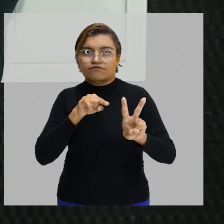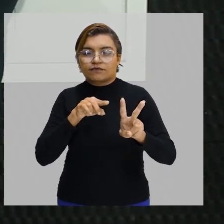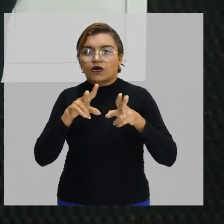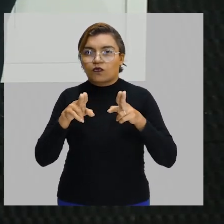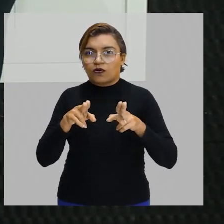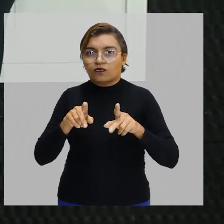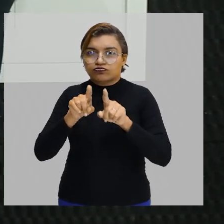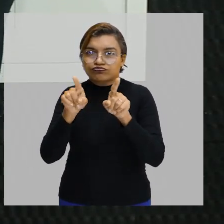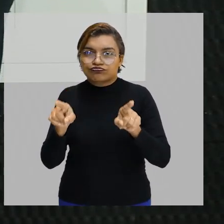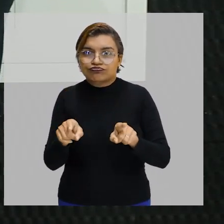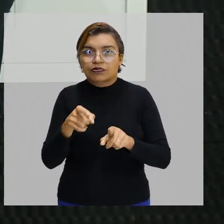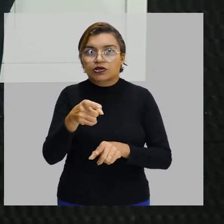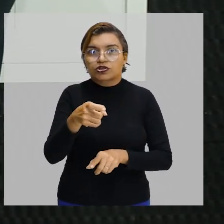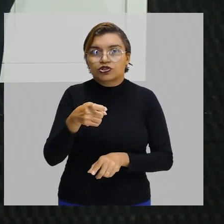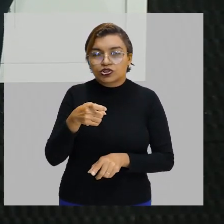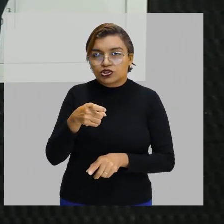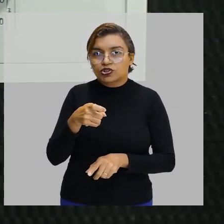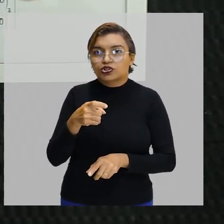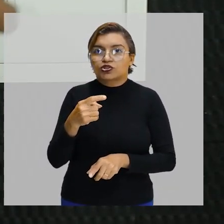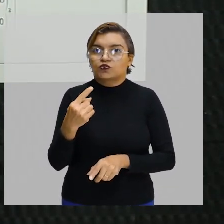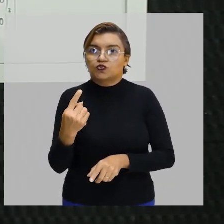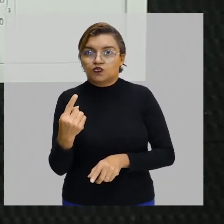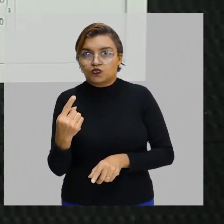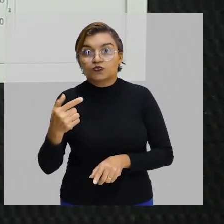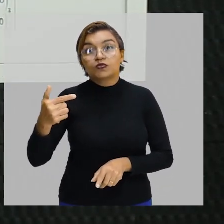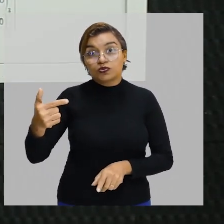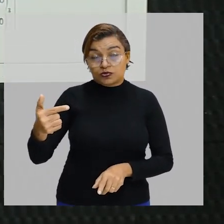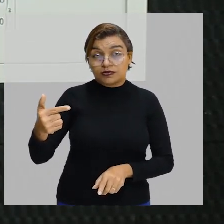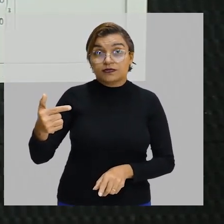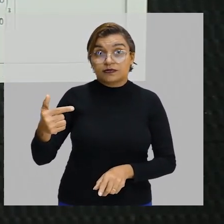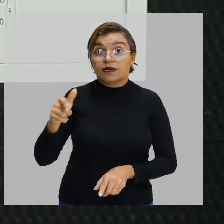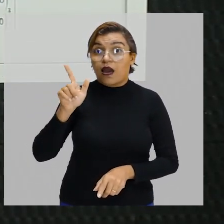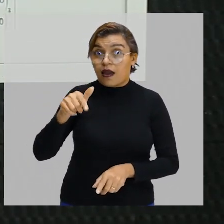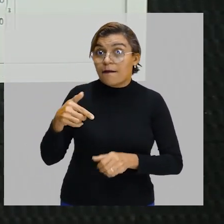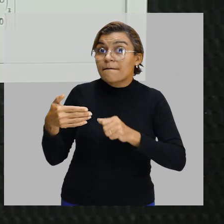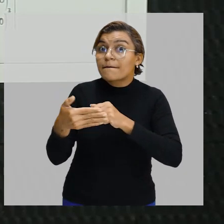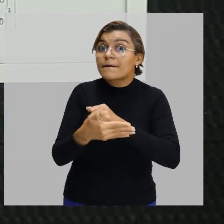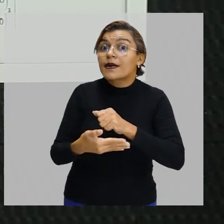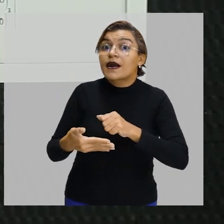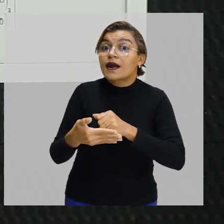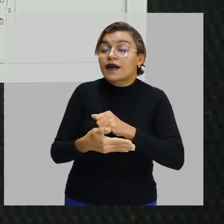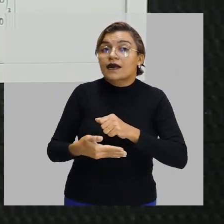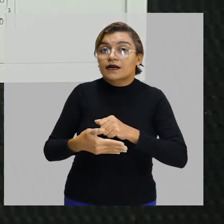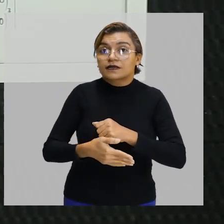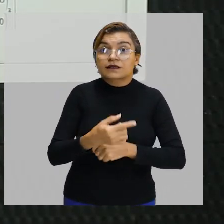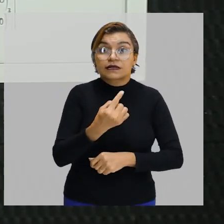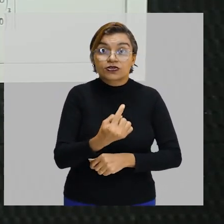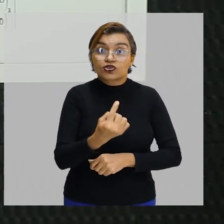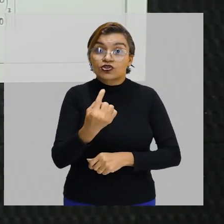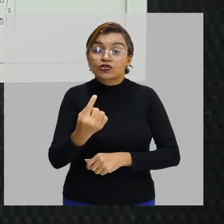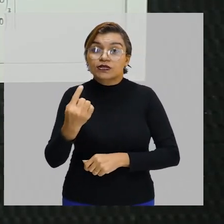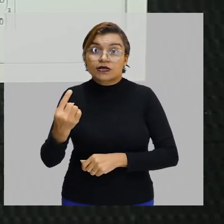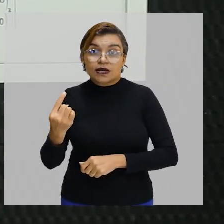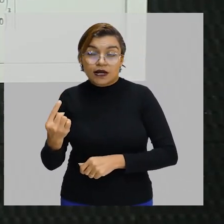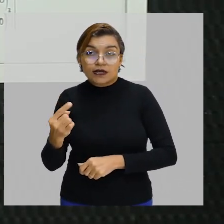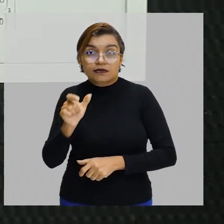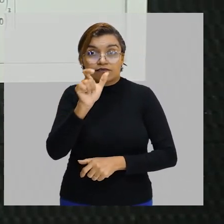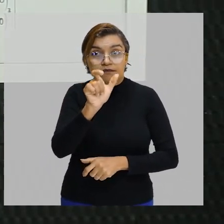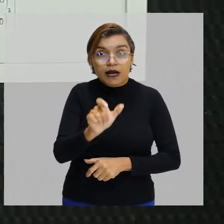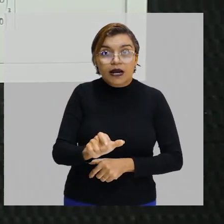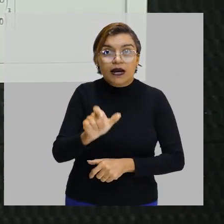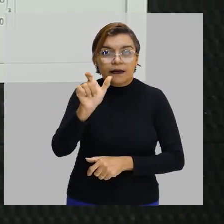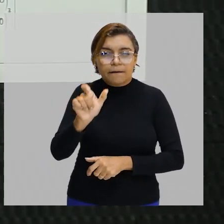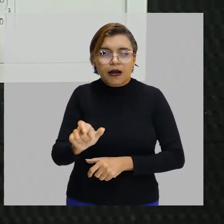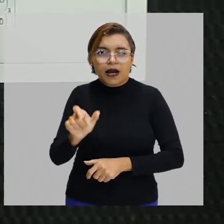1 e o 2. Que são as bases, né? As bases de cada progressão de cada coluna.